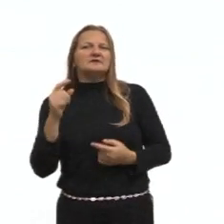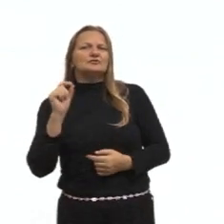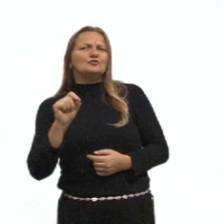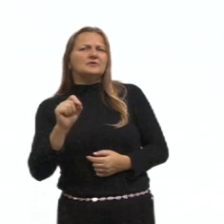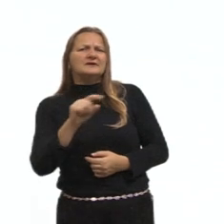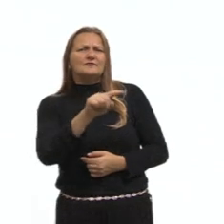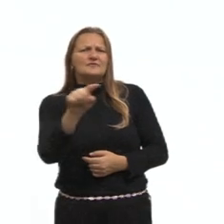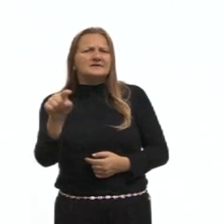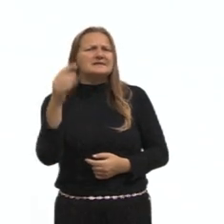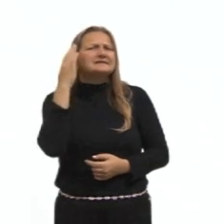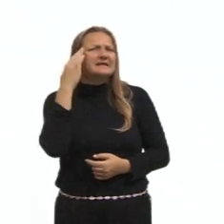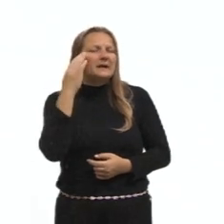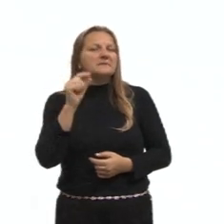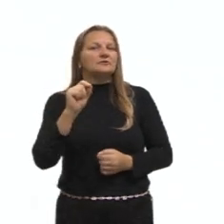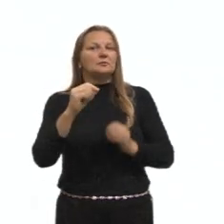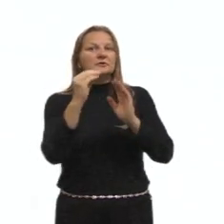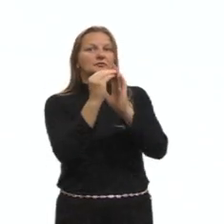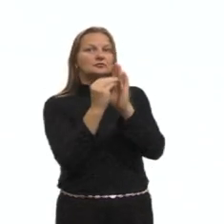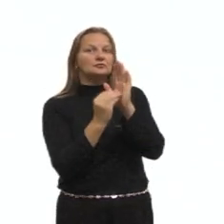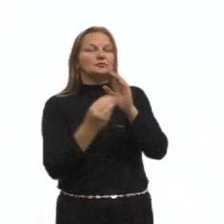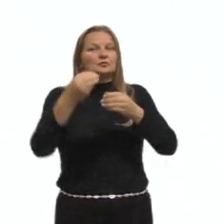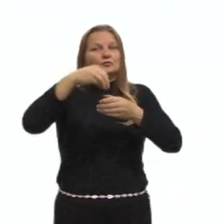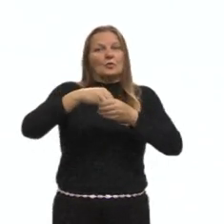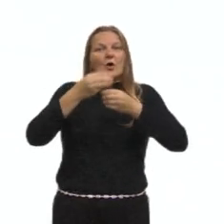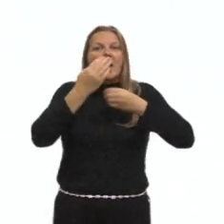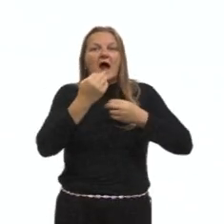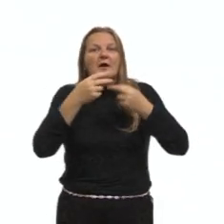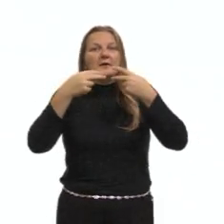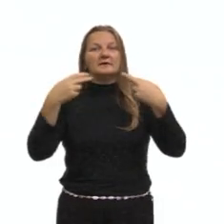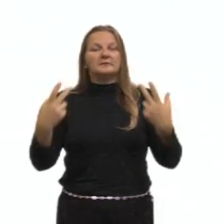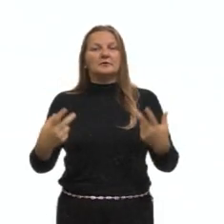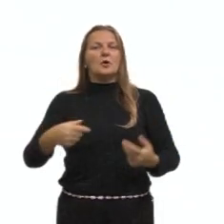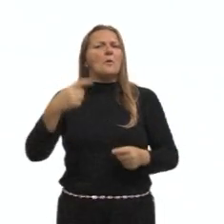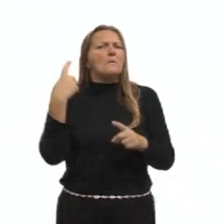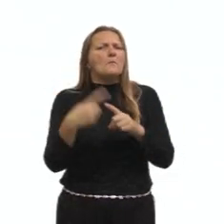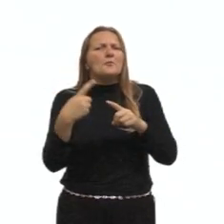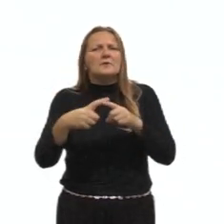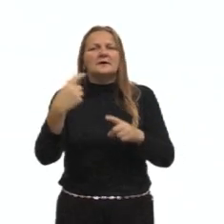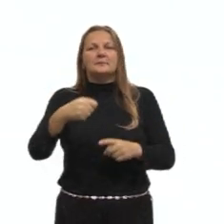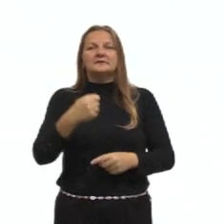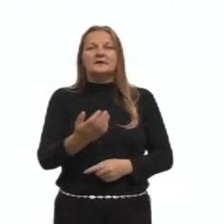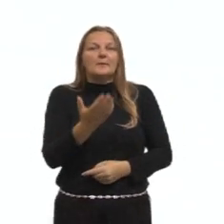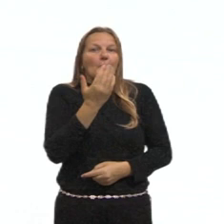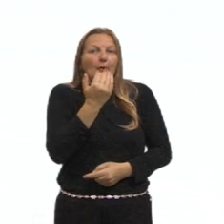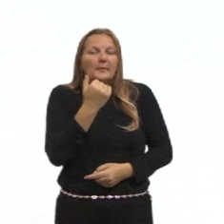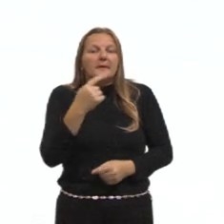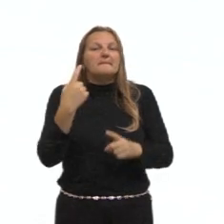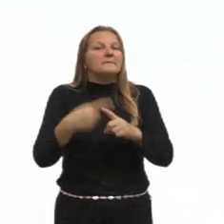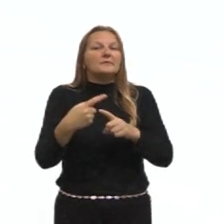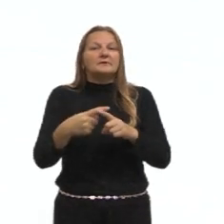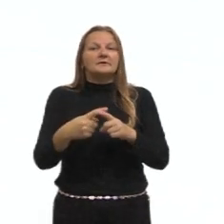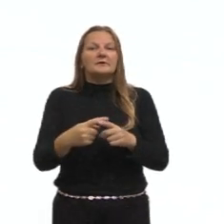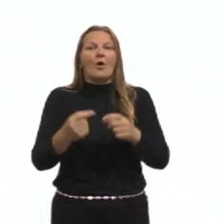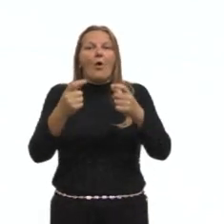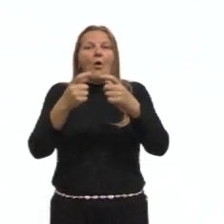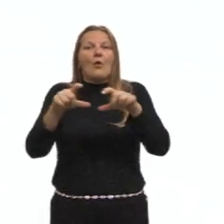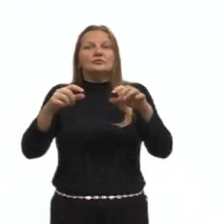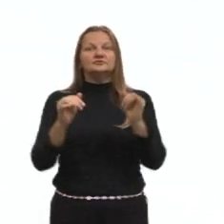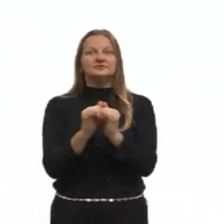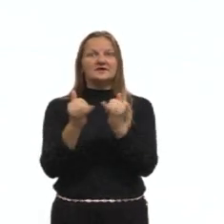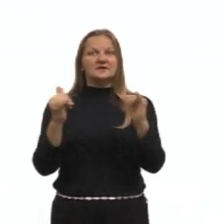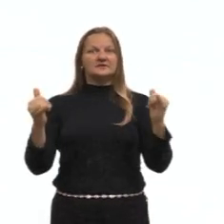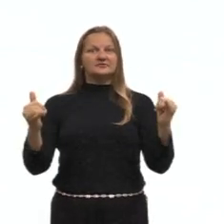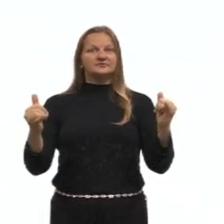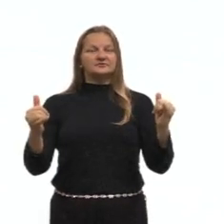sabe sobre os alimentos porque nós precisamos tanto nos alimentar e de onde vem a energia